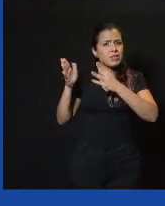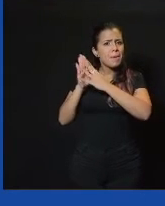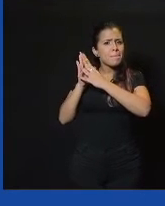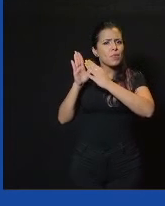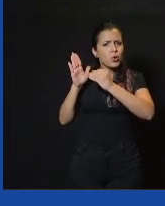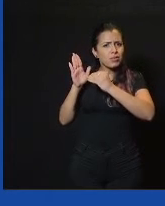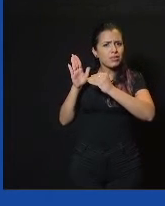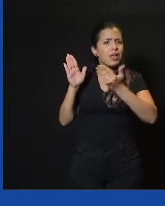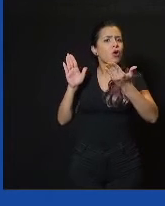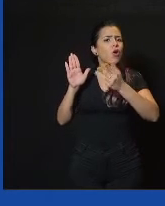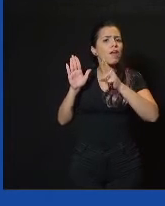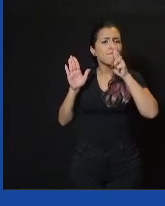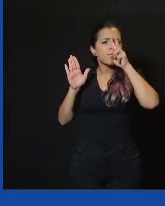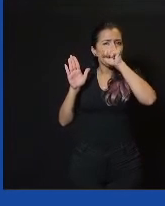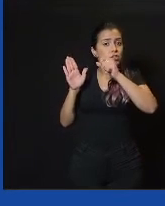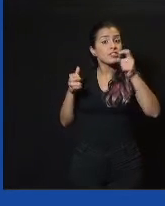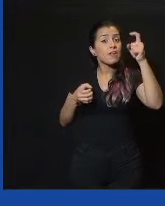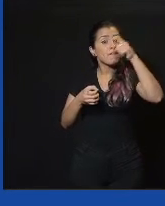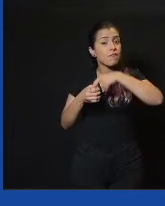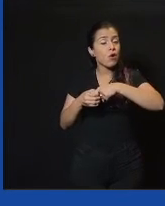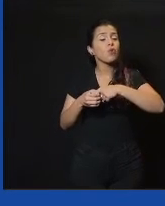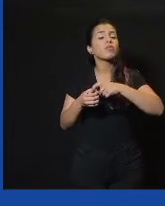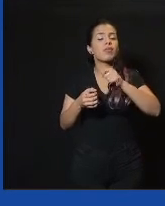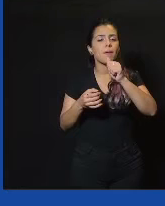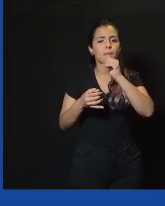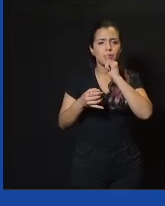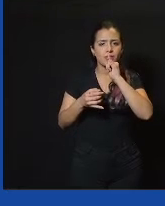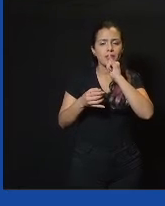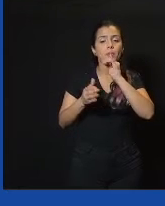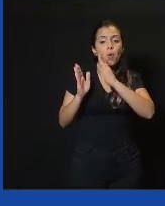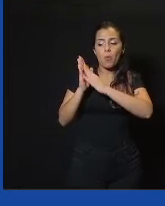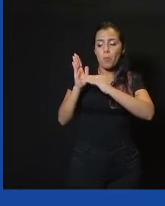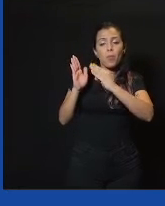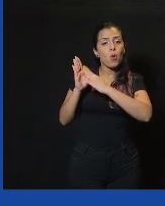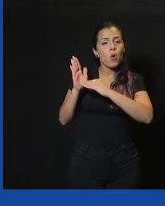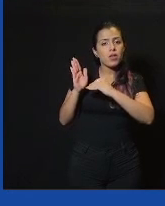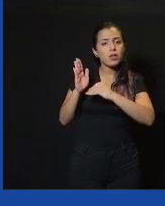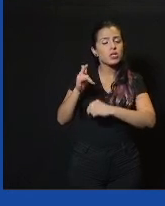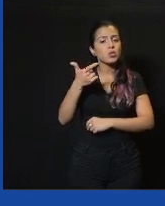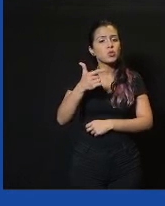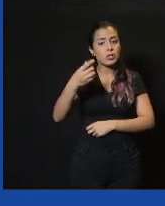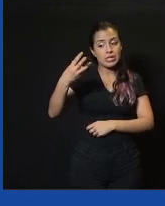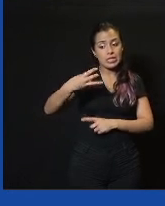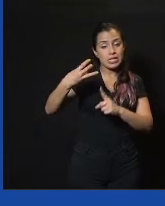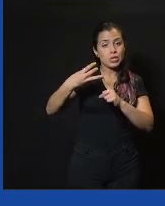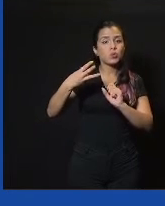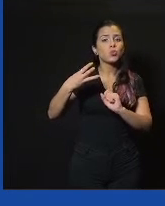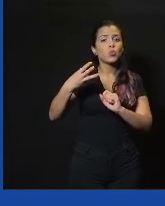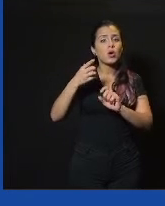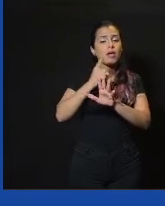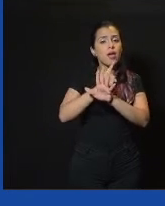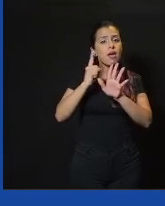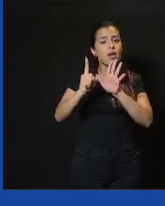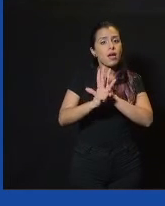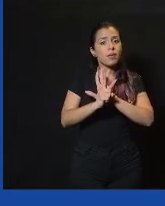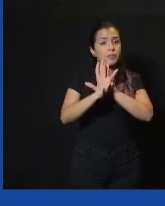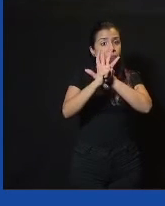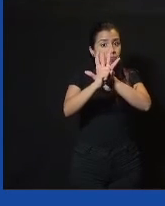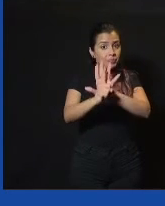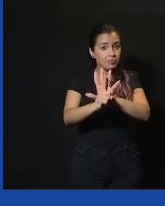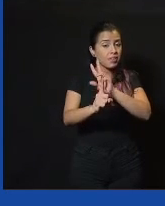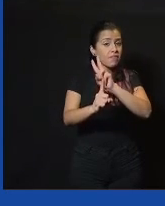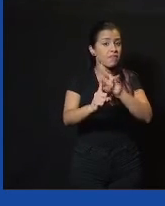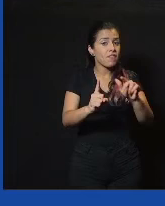orçamento participativo. Modelos onde não se terceiriza o protagonismo e as decisões sobre para onde vai a verba do